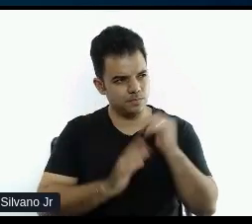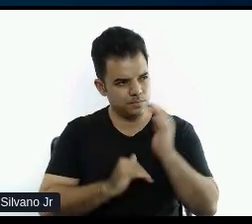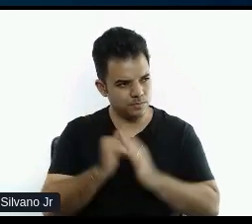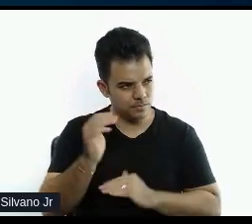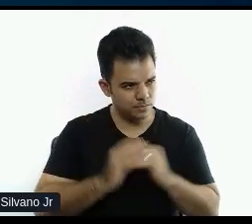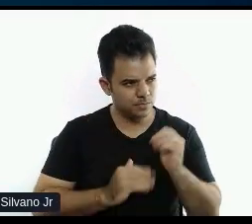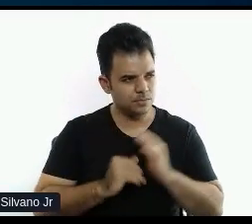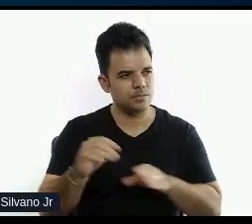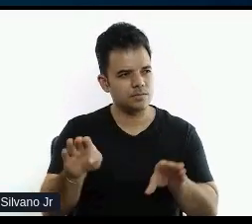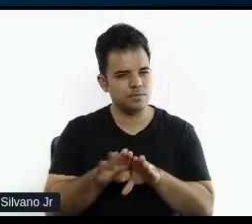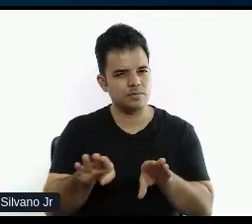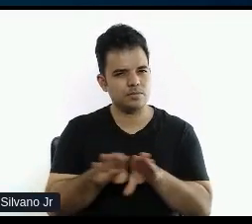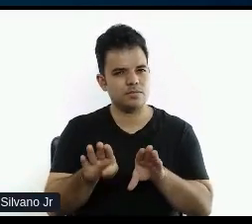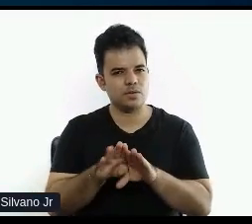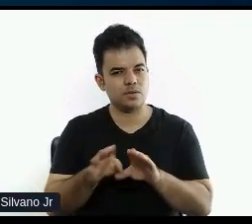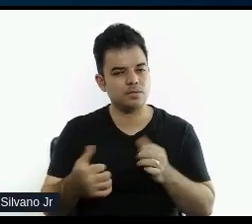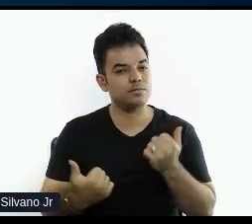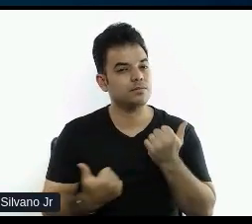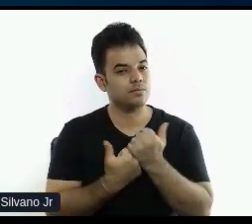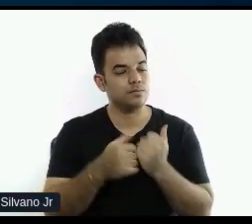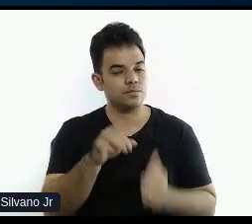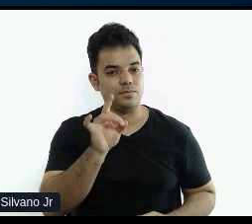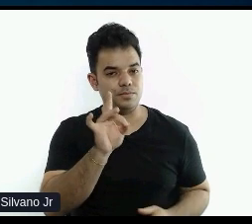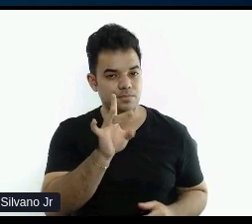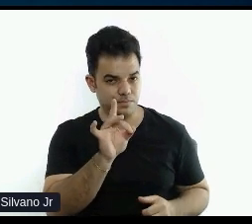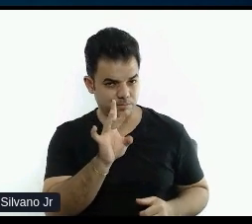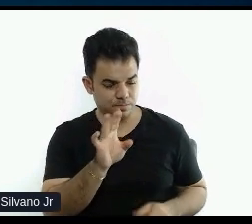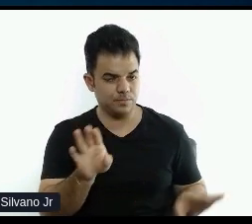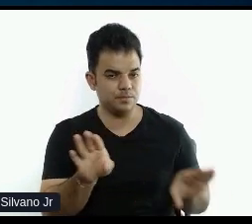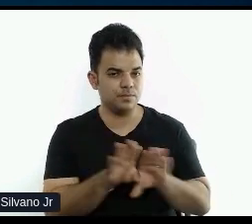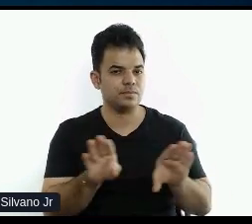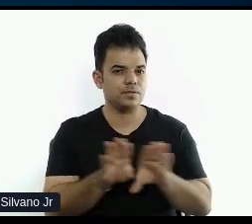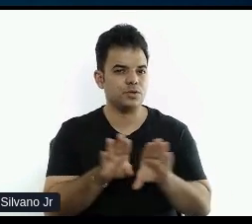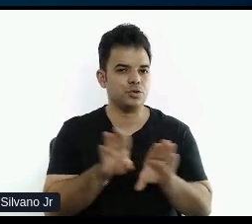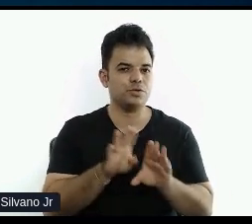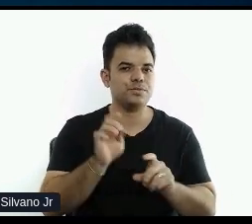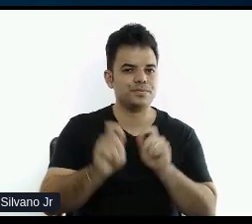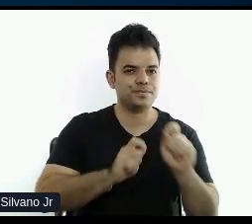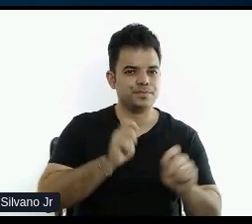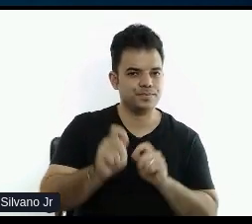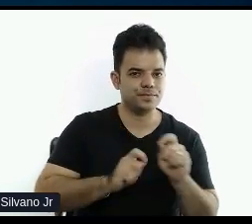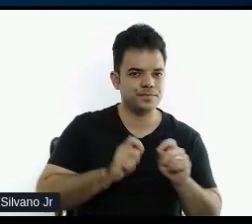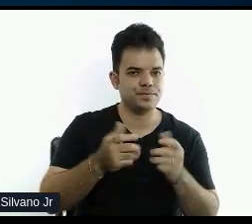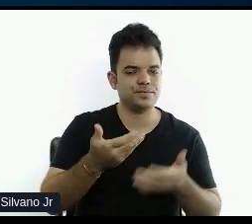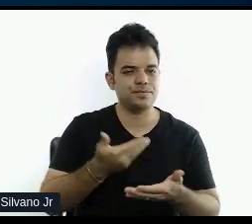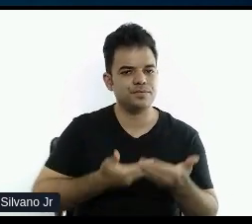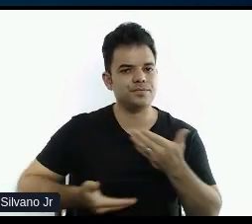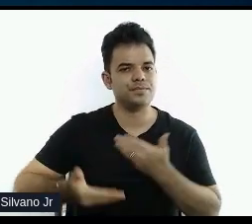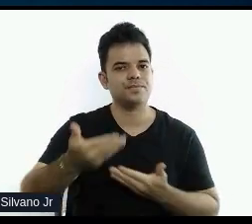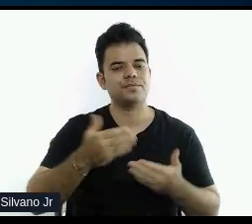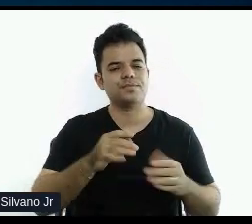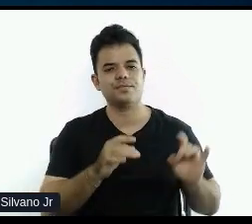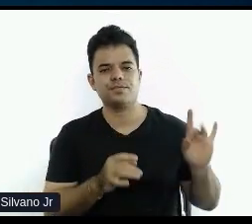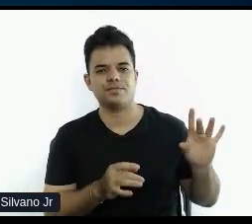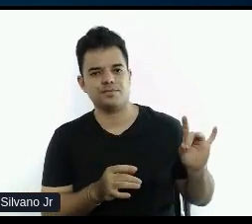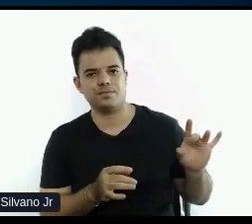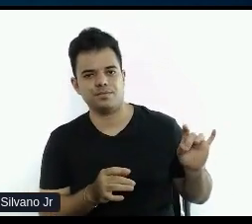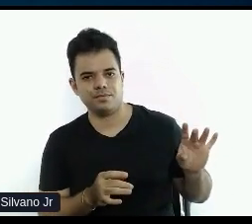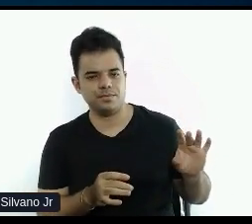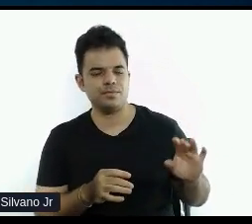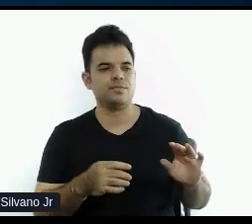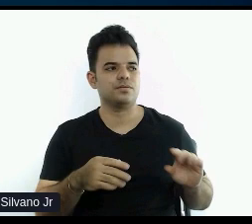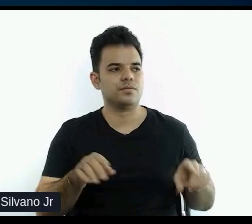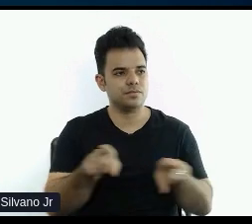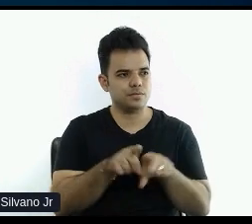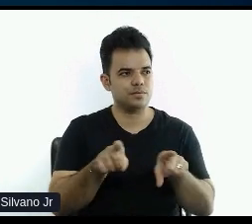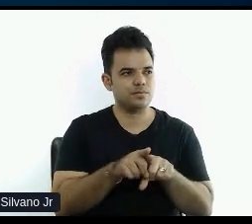à geração de testes automatizados, comunicação com clientes, gerações automáticas de documentação, automação de